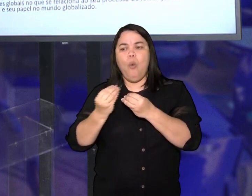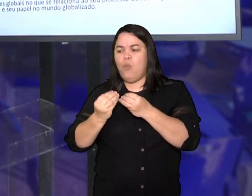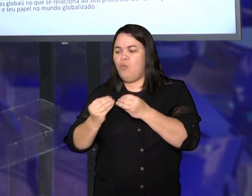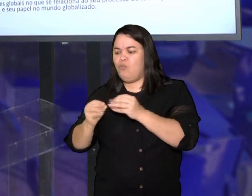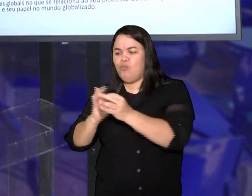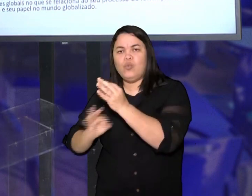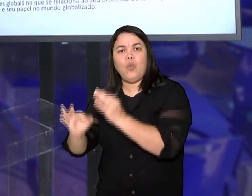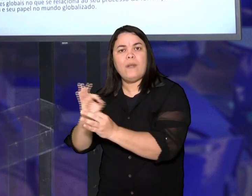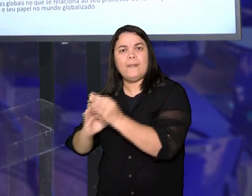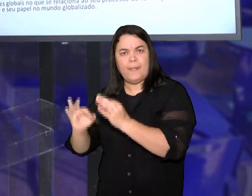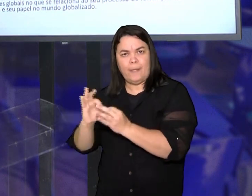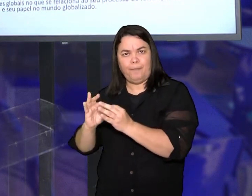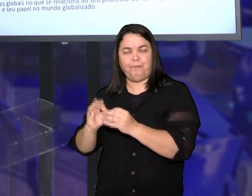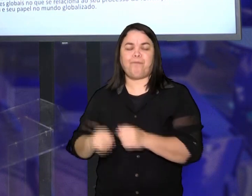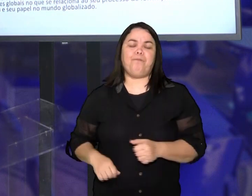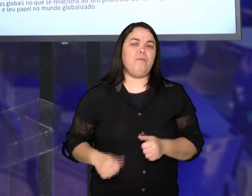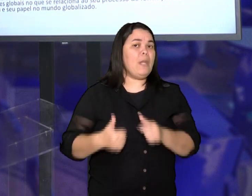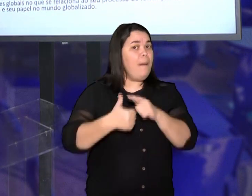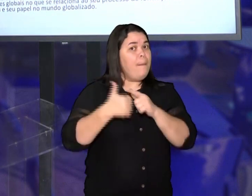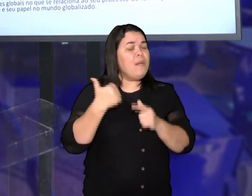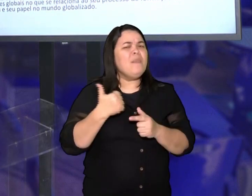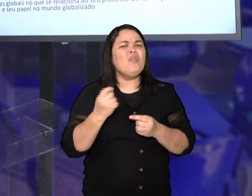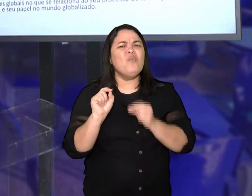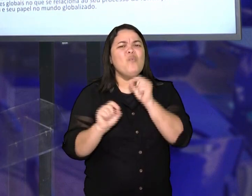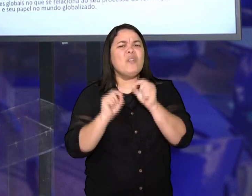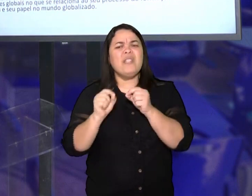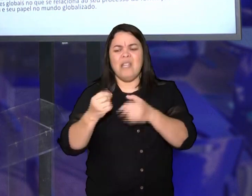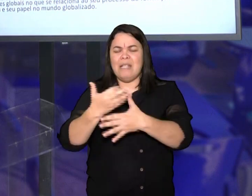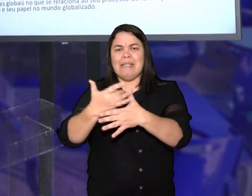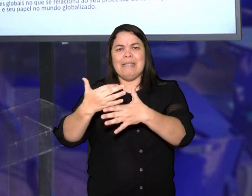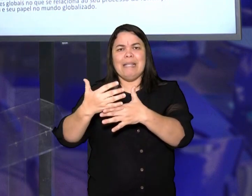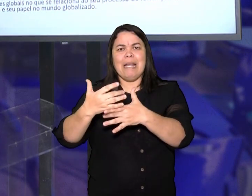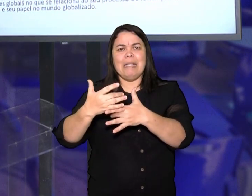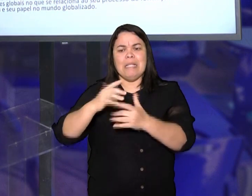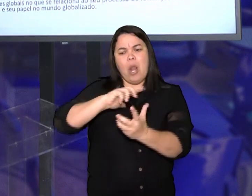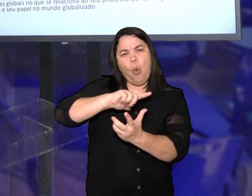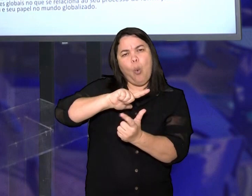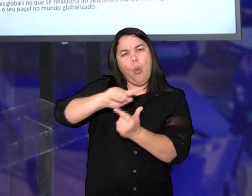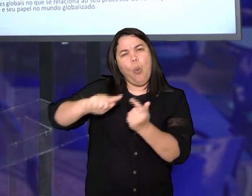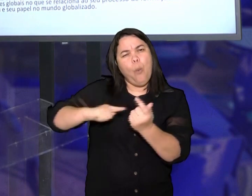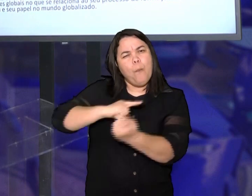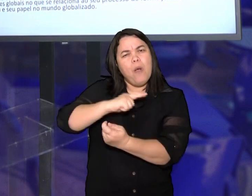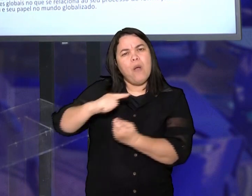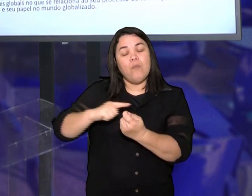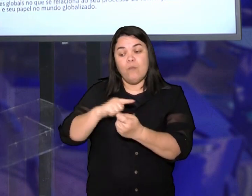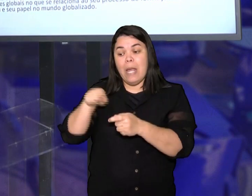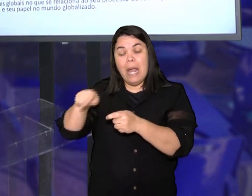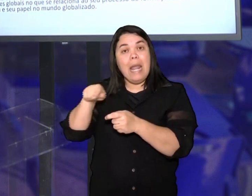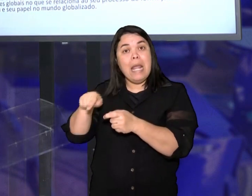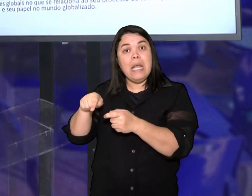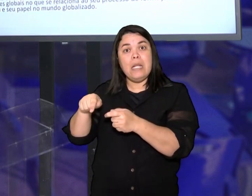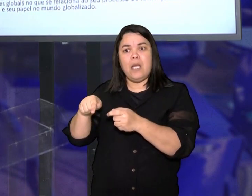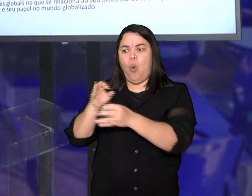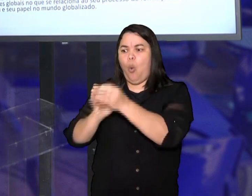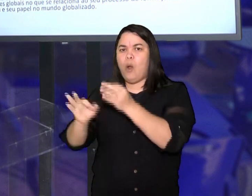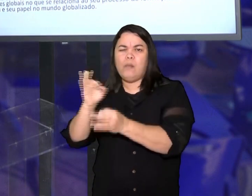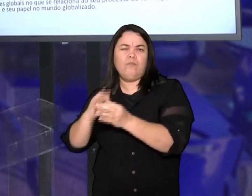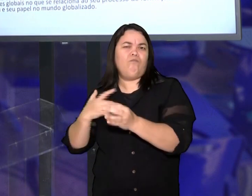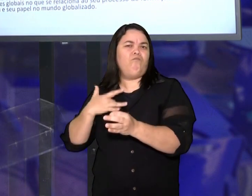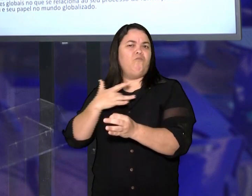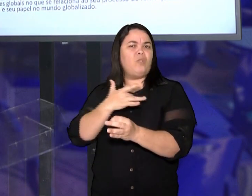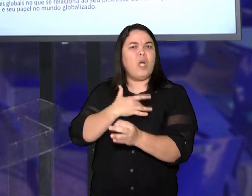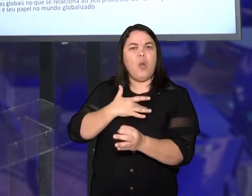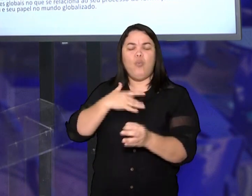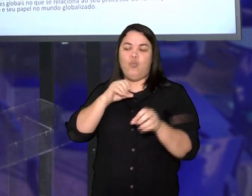são cidades globais. Cidades globais vão ser aquelas cidades que apresentam um grande número de serviços, né, relacionados à saúde,